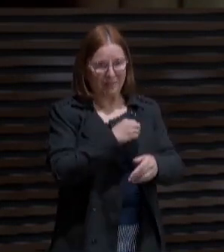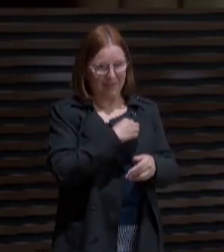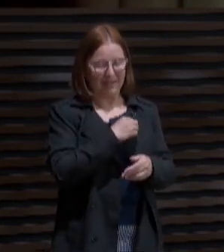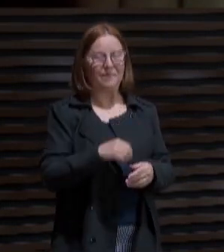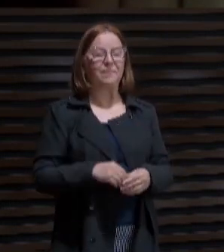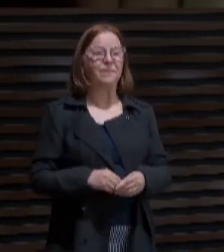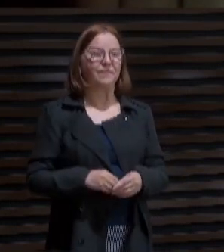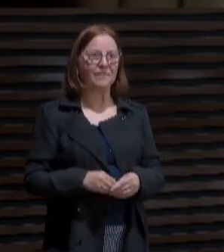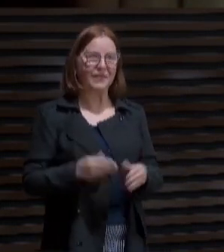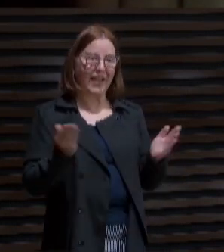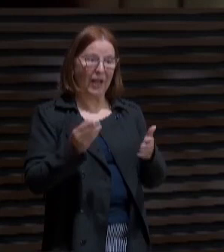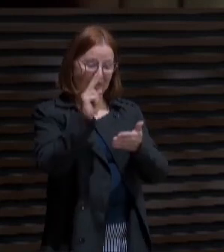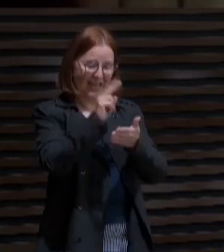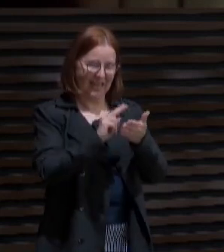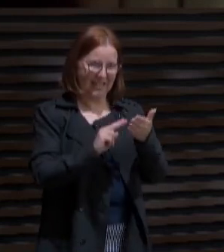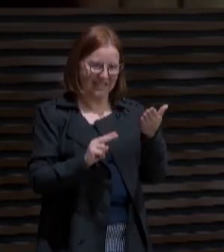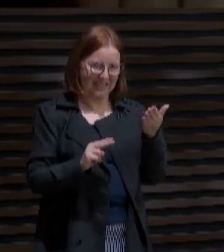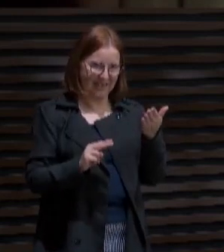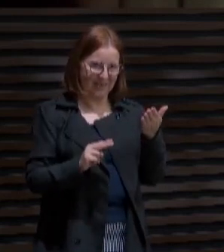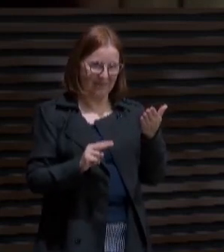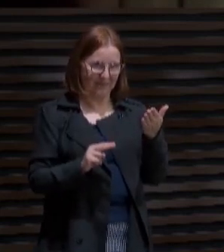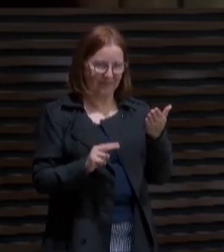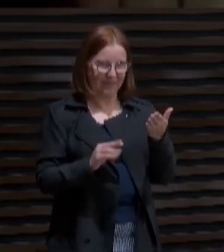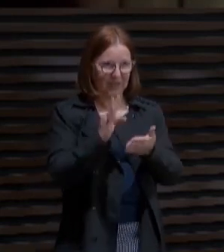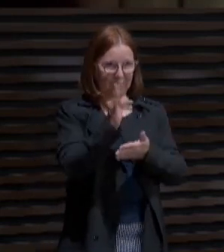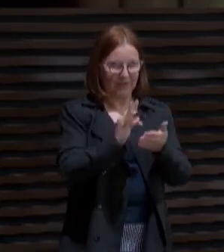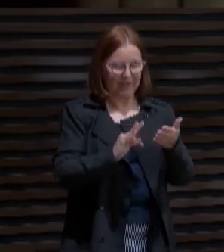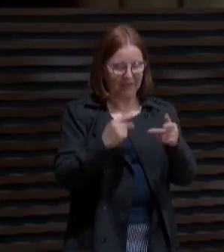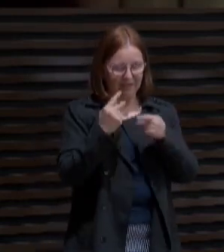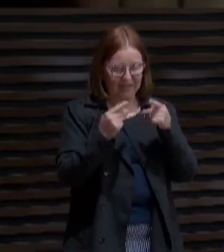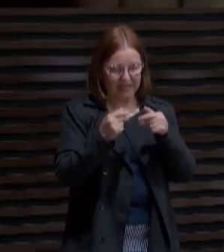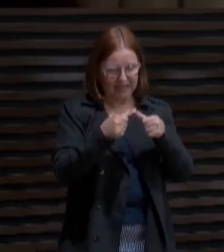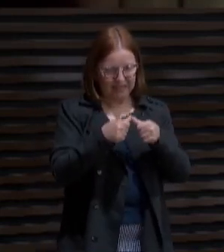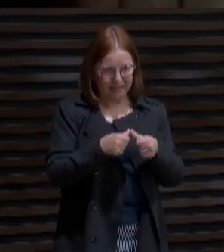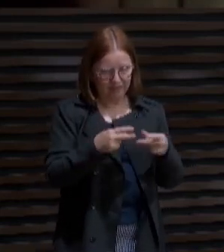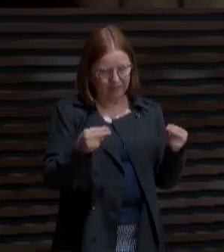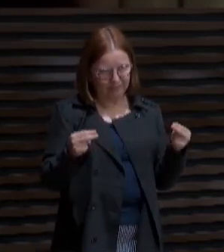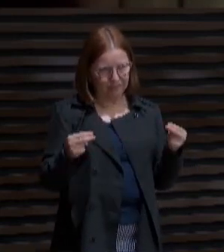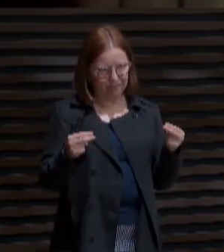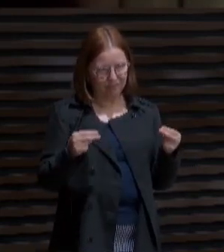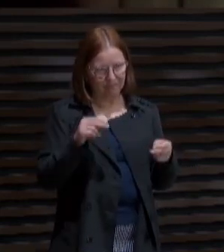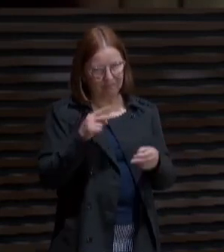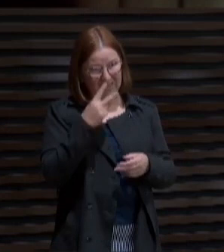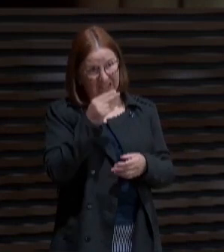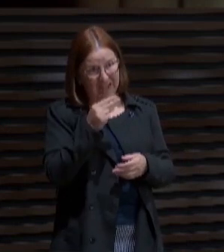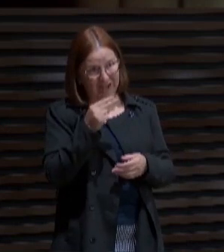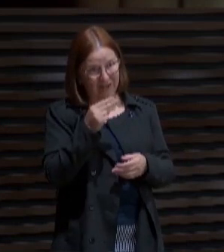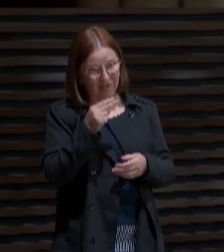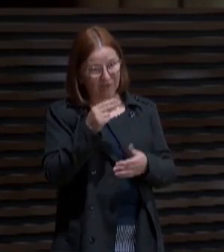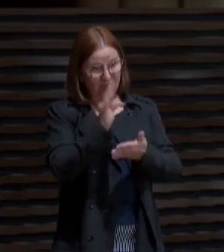trecho que fala exatamente disso, que talvez seja uma das passagens mais claras